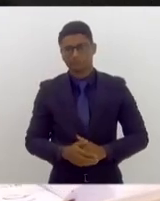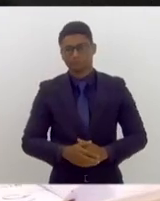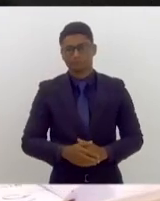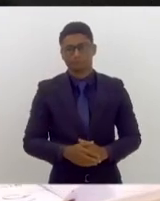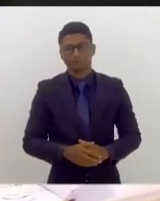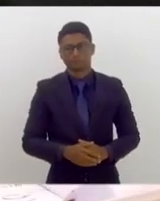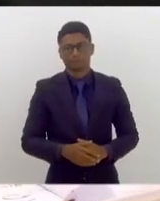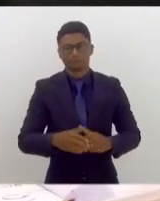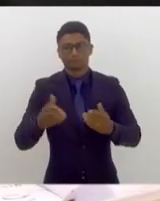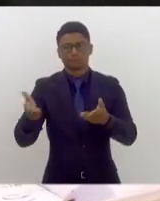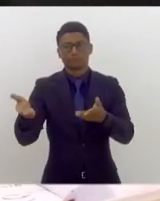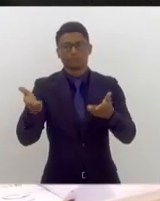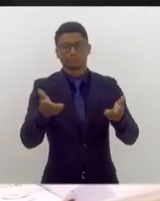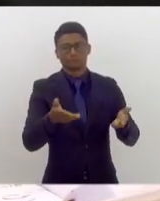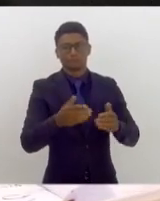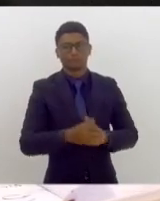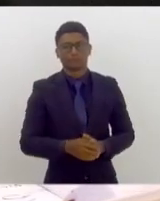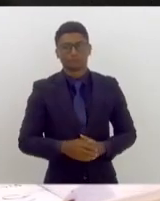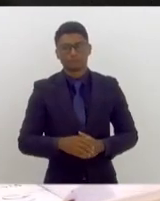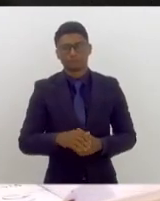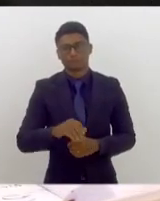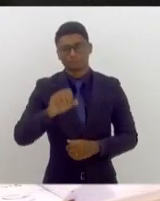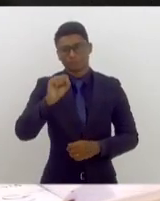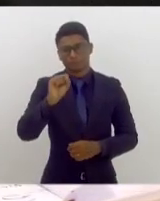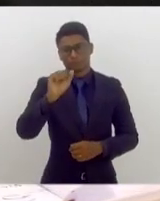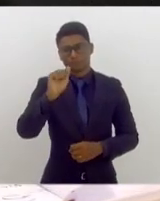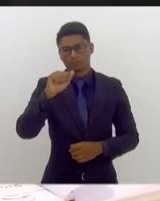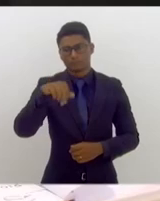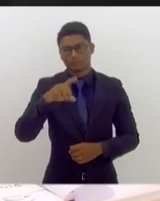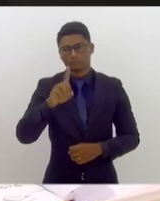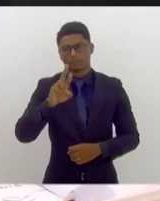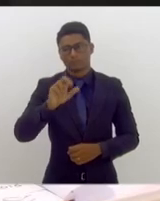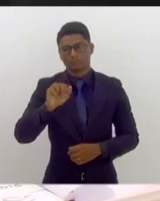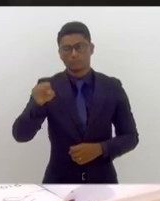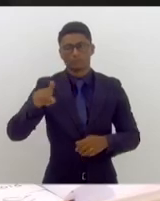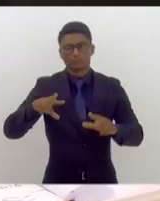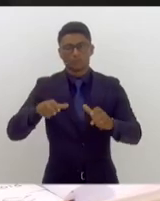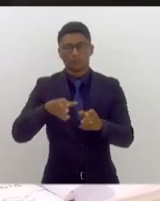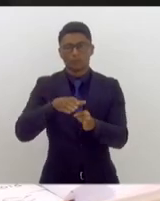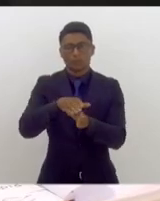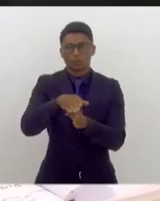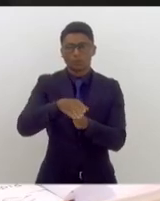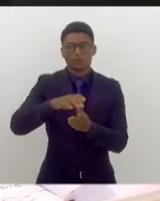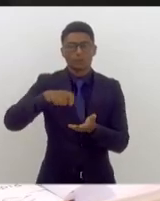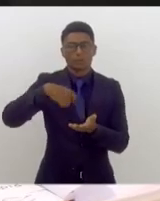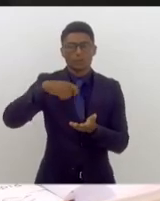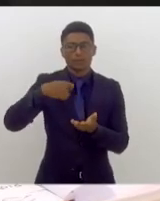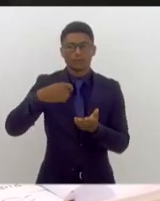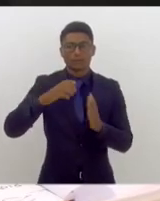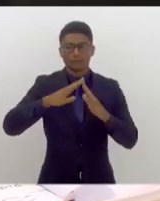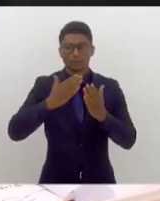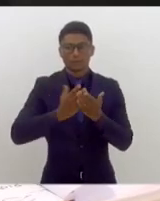E gostaria de chamar para fazer a palavra a Sandra Pedroso, do Conselho de Alimentação Escolar. Sandra vai fazer uso da palavra.